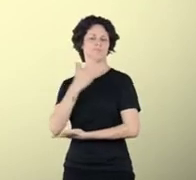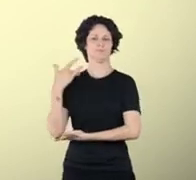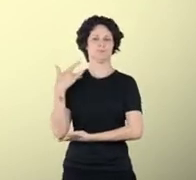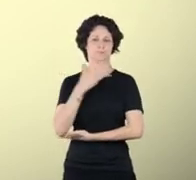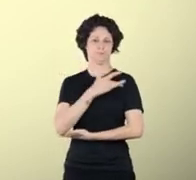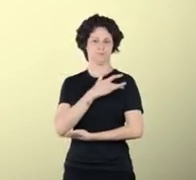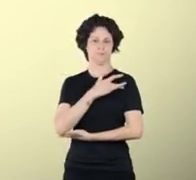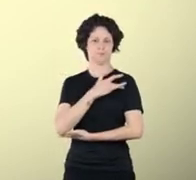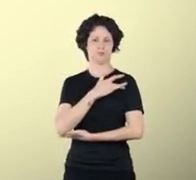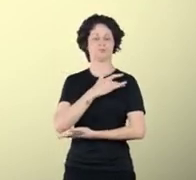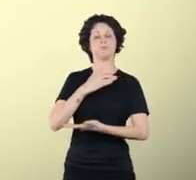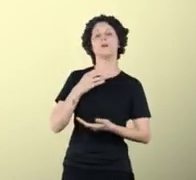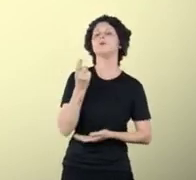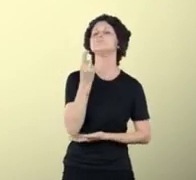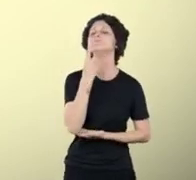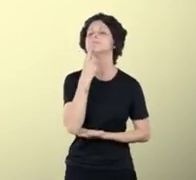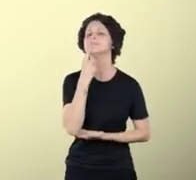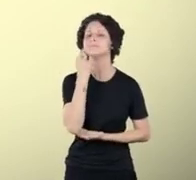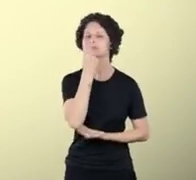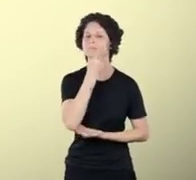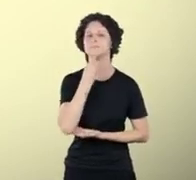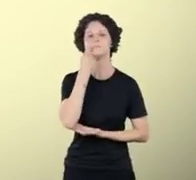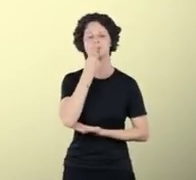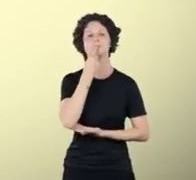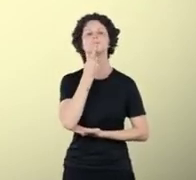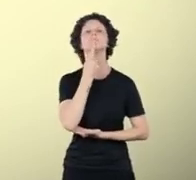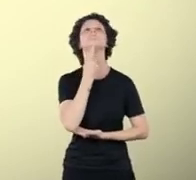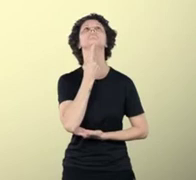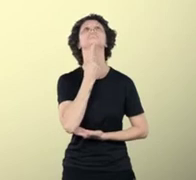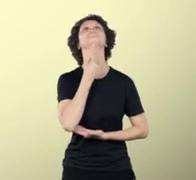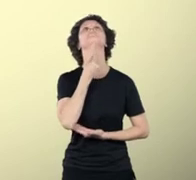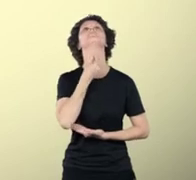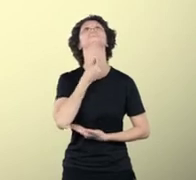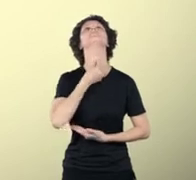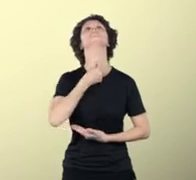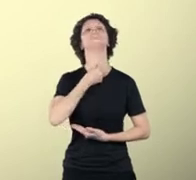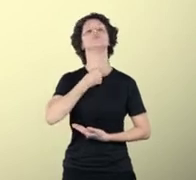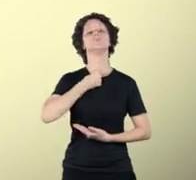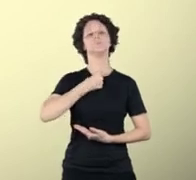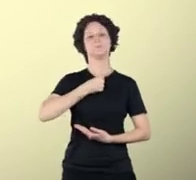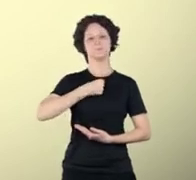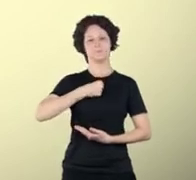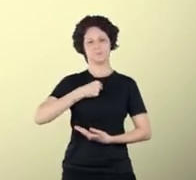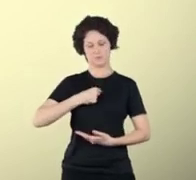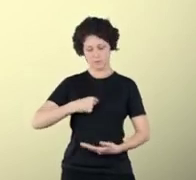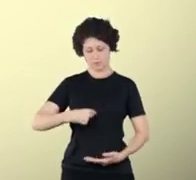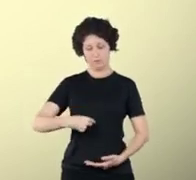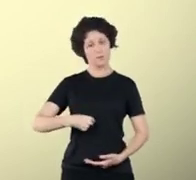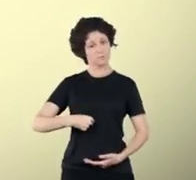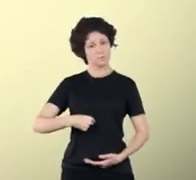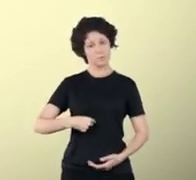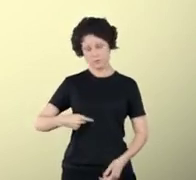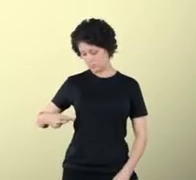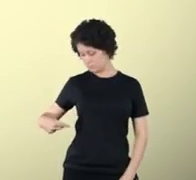corpo. Aqui, o alimento que comemos passa pela boca, faringe, esôfago,